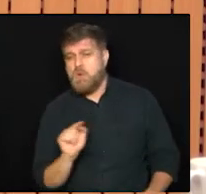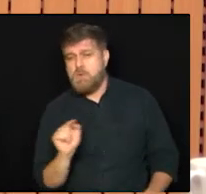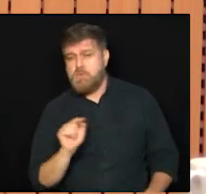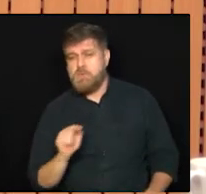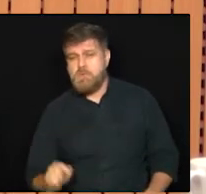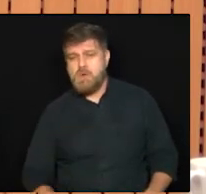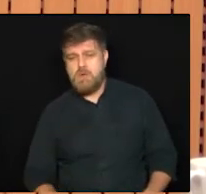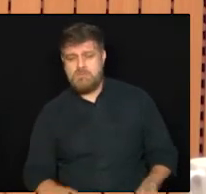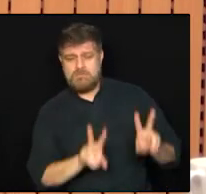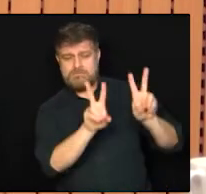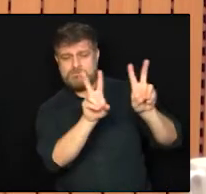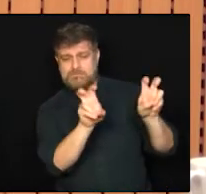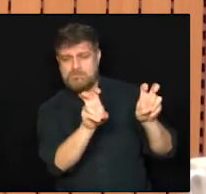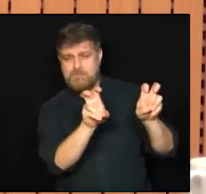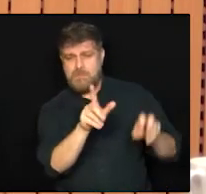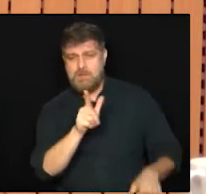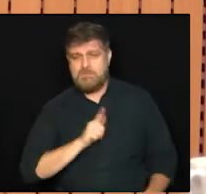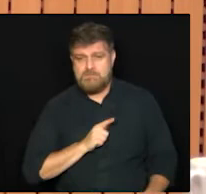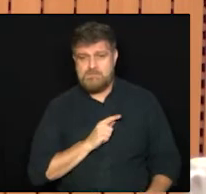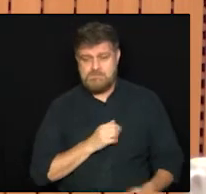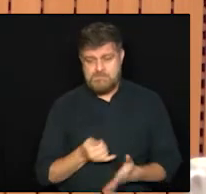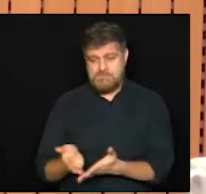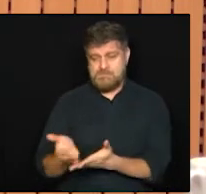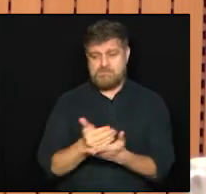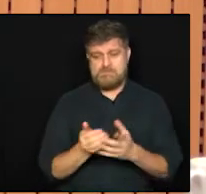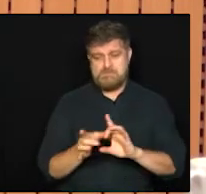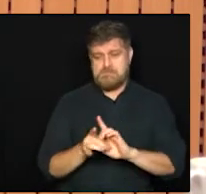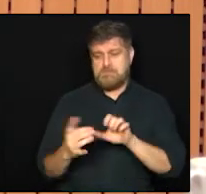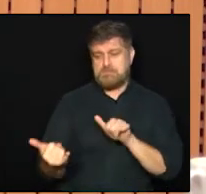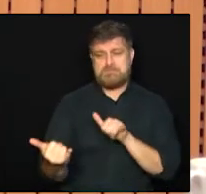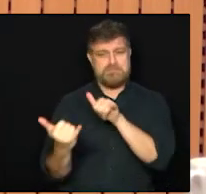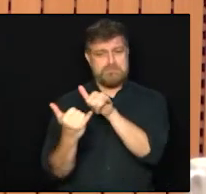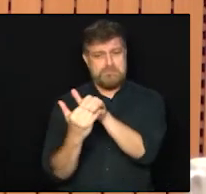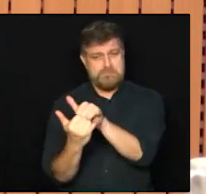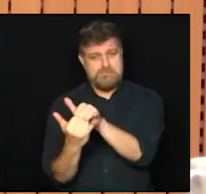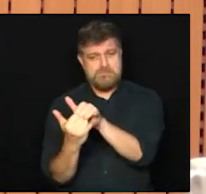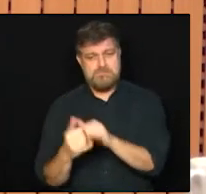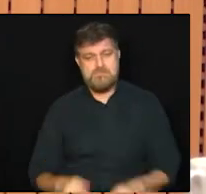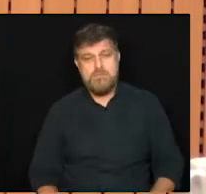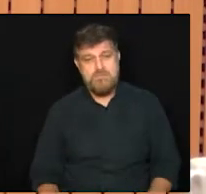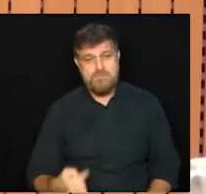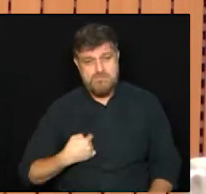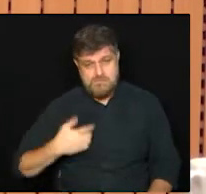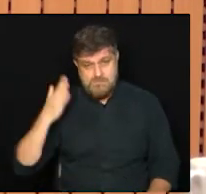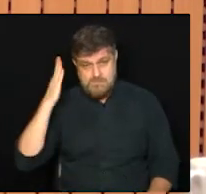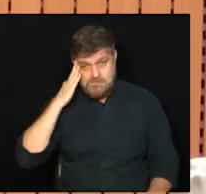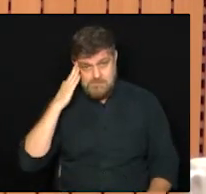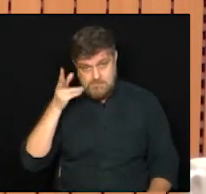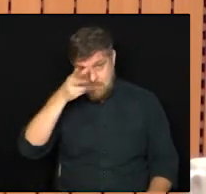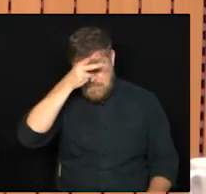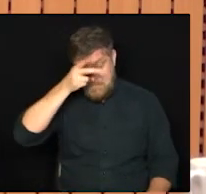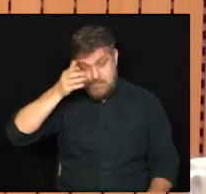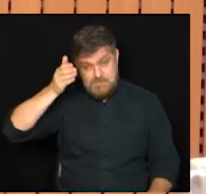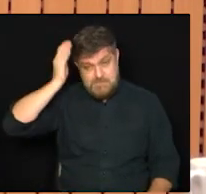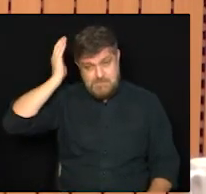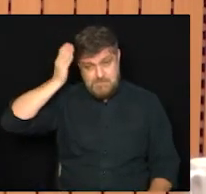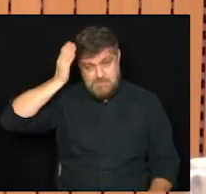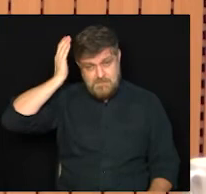de abrir mão de receita, né? Mas eu sei que o prefeito Dário